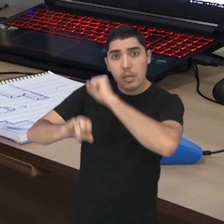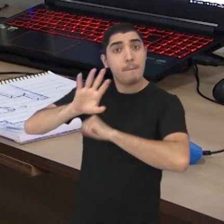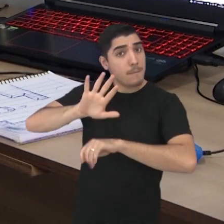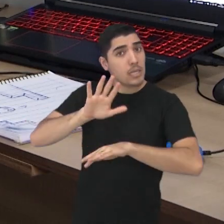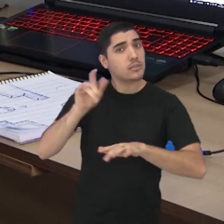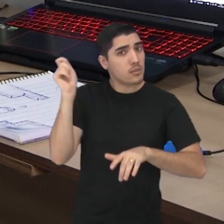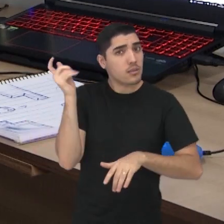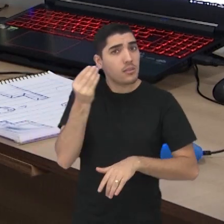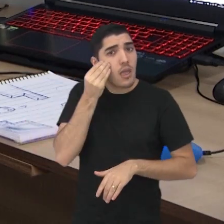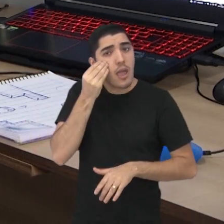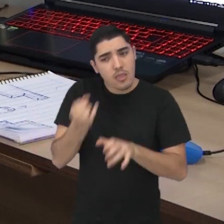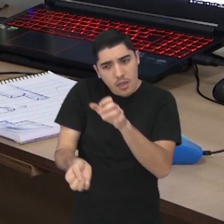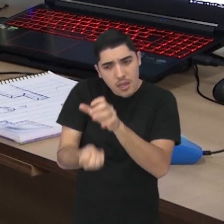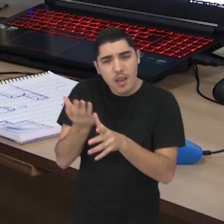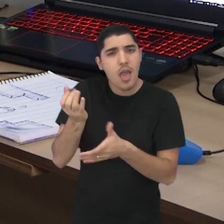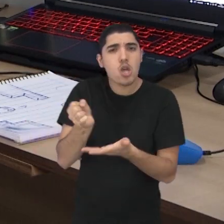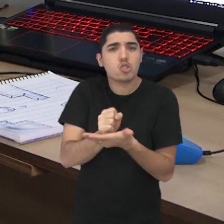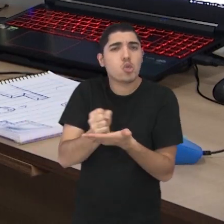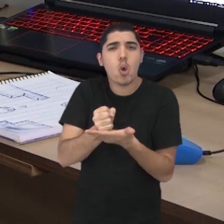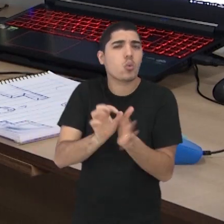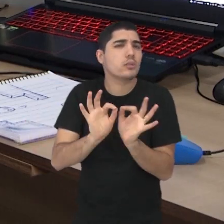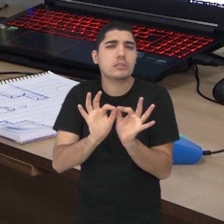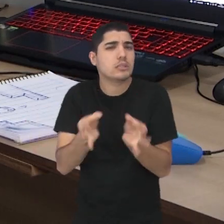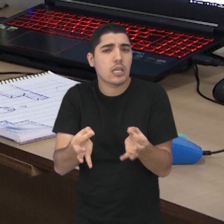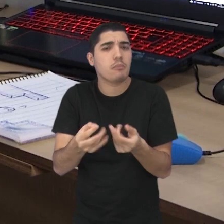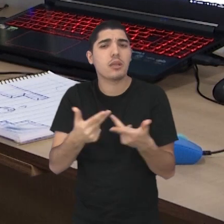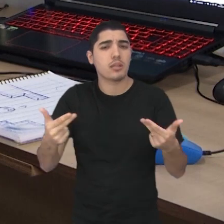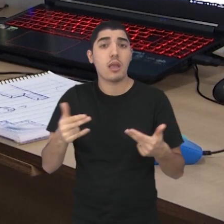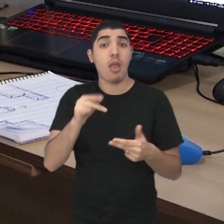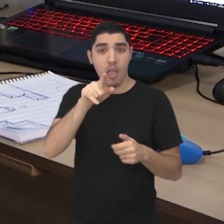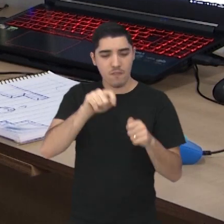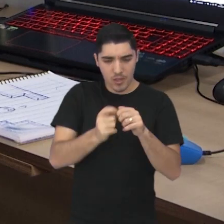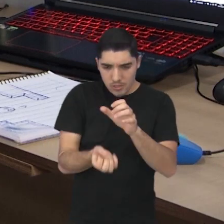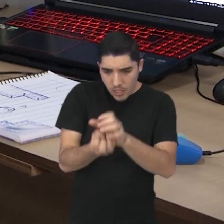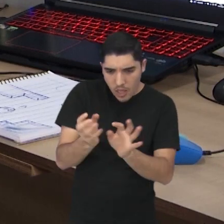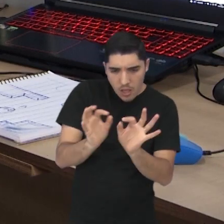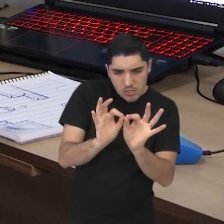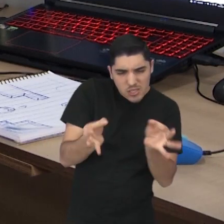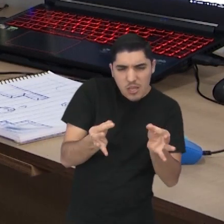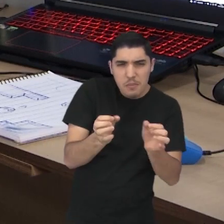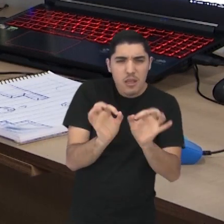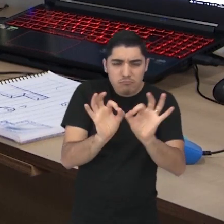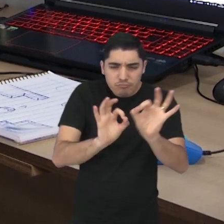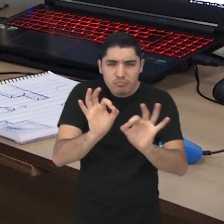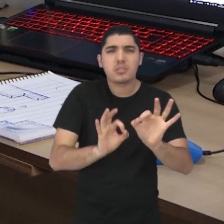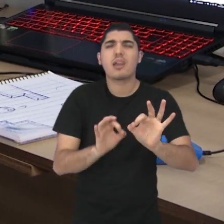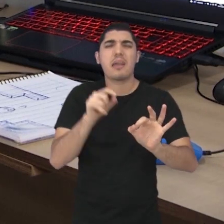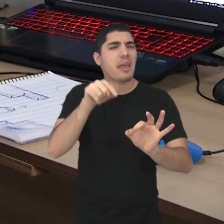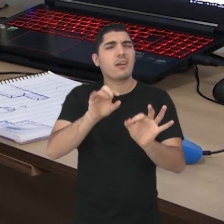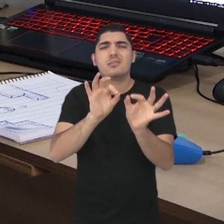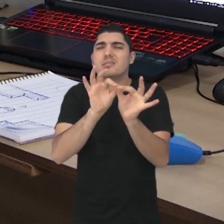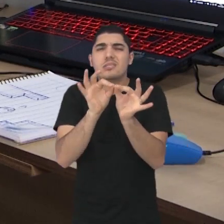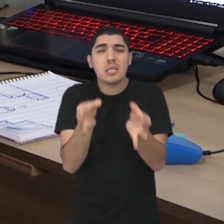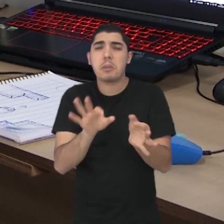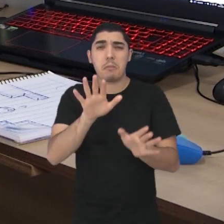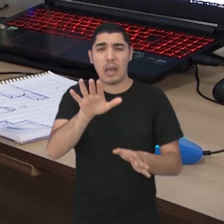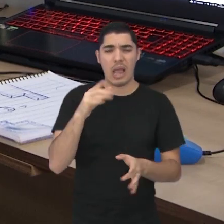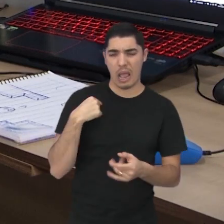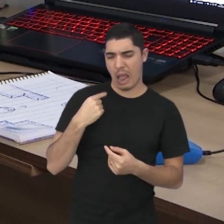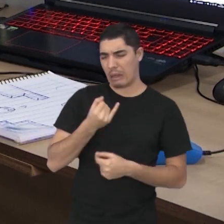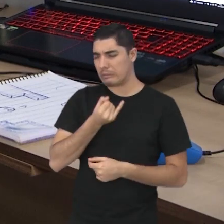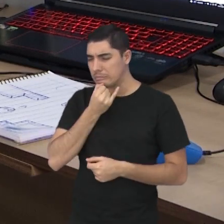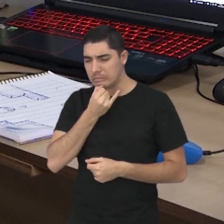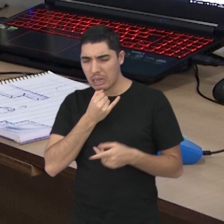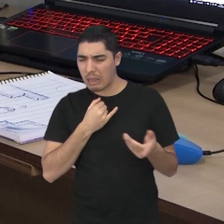mas faça jogo. Já comece a fazer uns joguinhos muito simples, termine os jogos, né? Tente terminar, mesmo que sejam extremamente simples, não